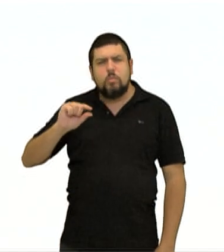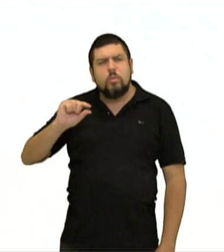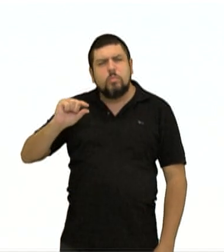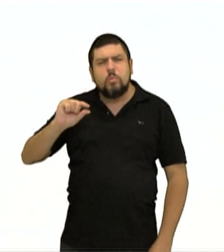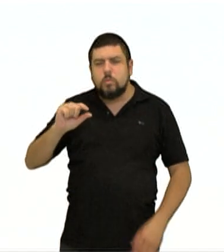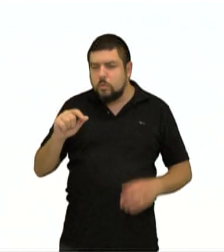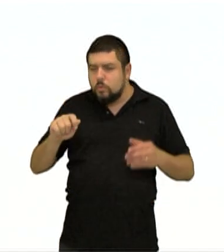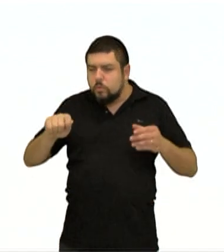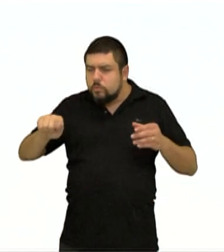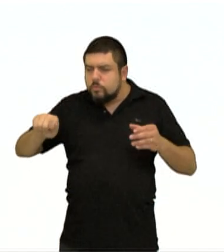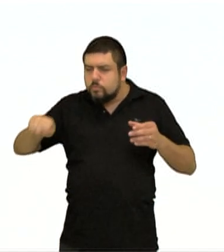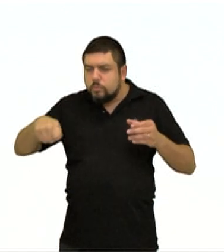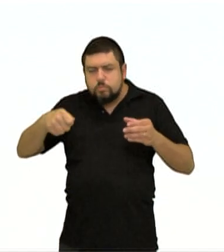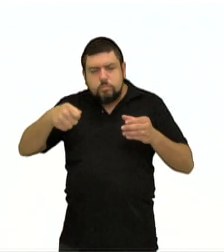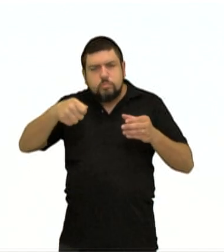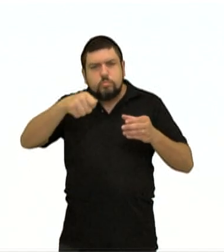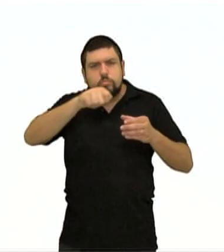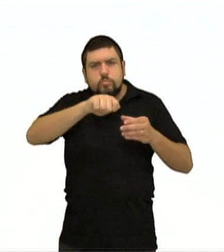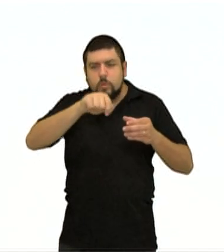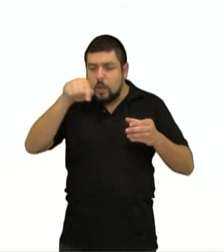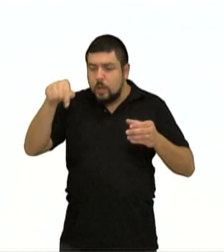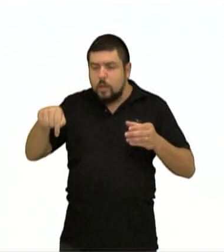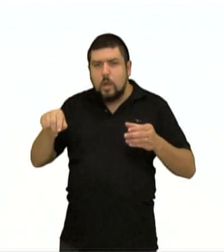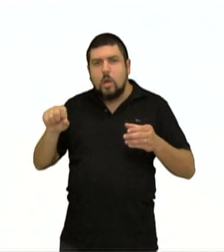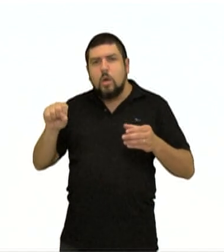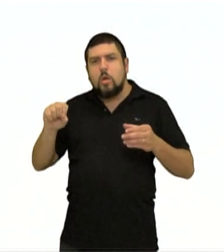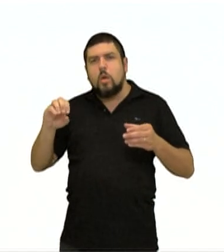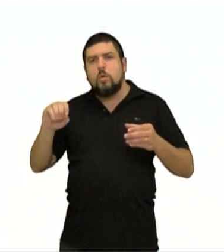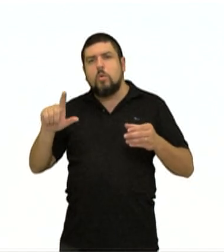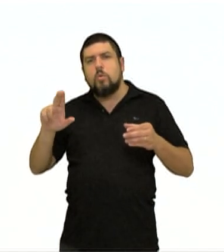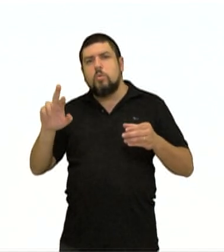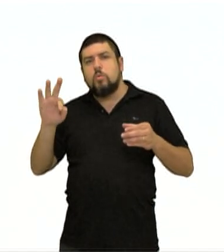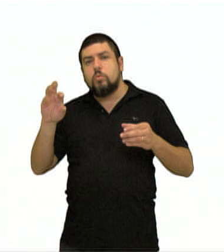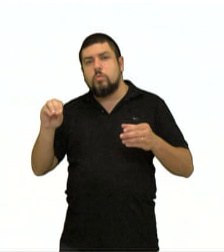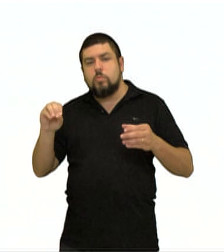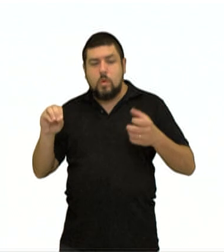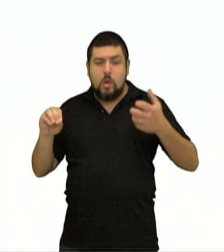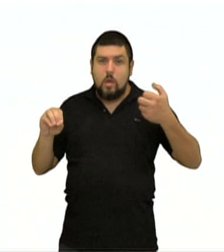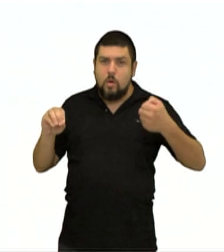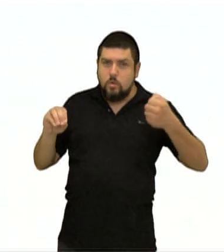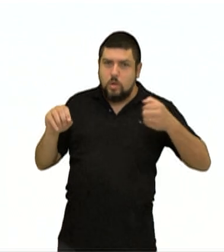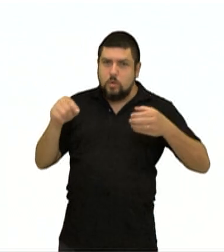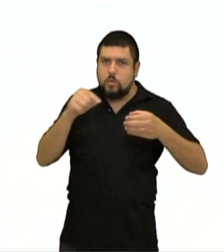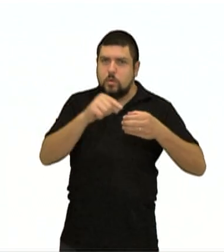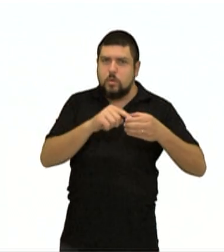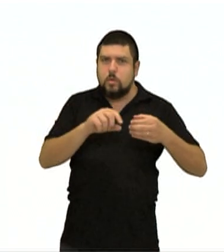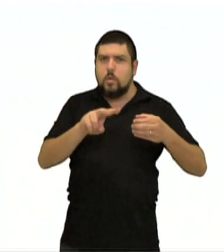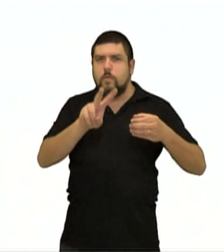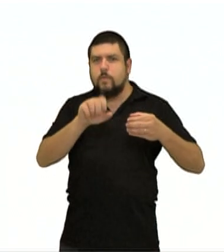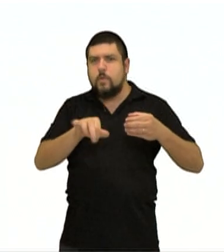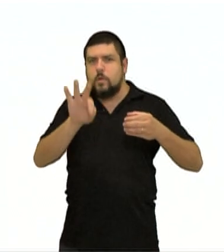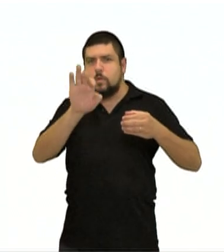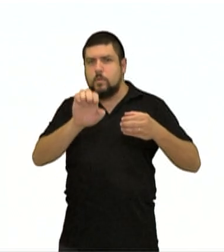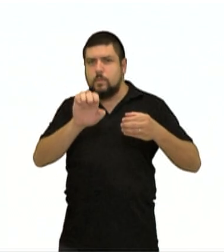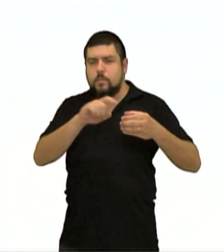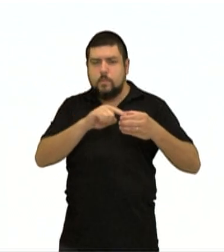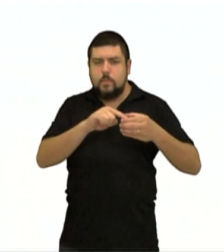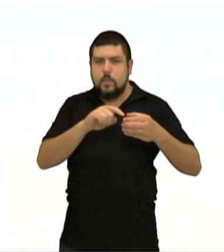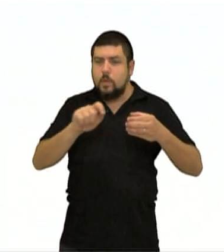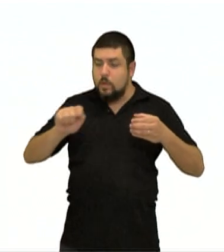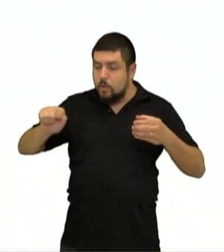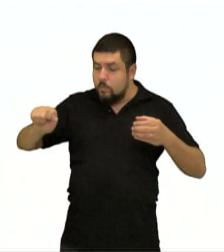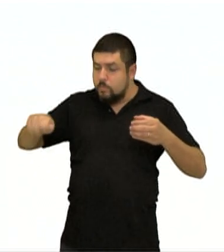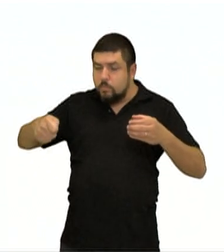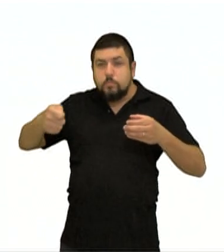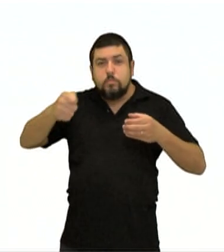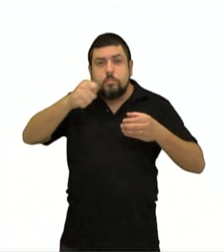o achocolatado é o meu soluto e o leite é o solvente, se eu colocar um pouquinho do achocolatado e mexer,